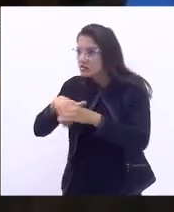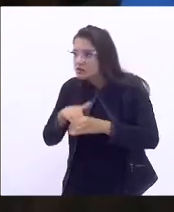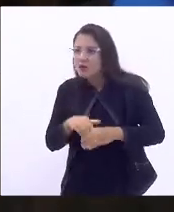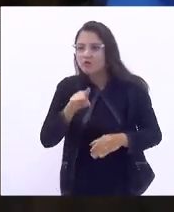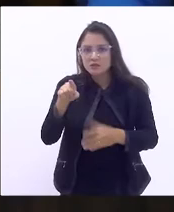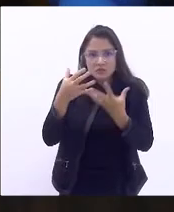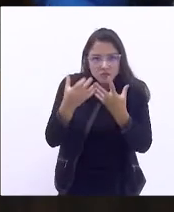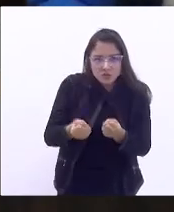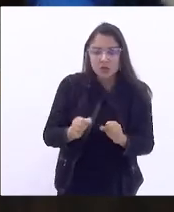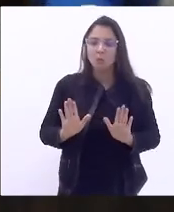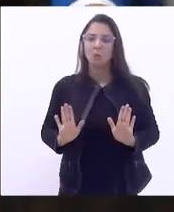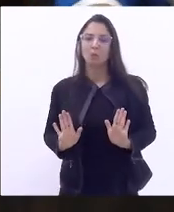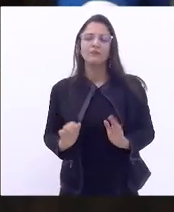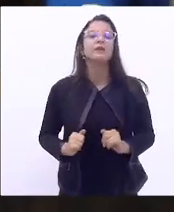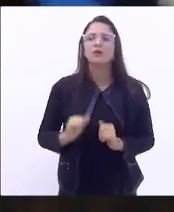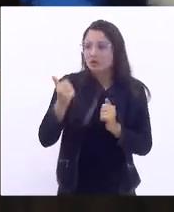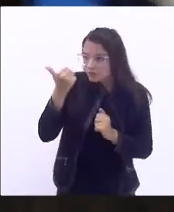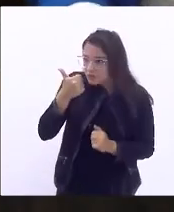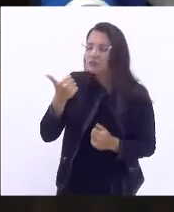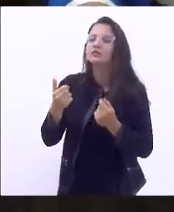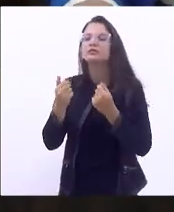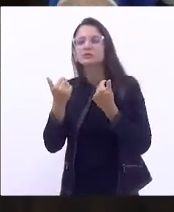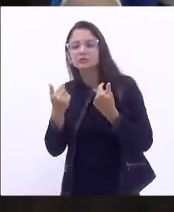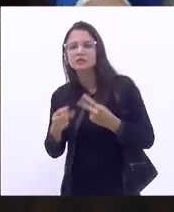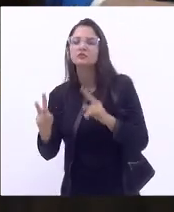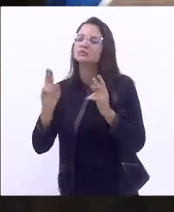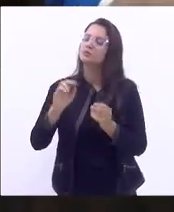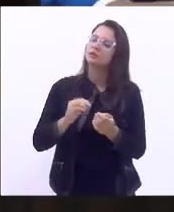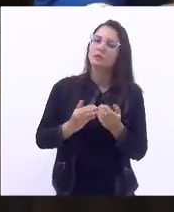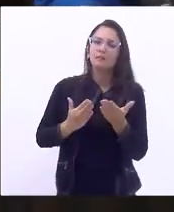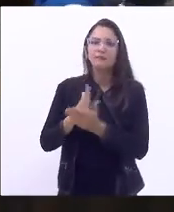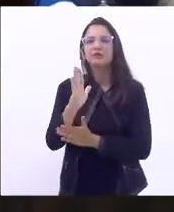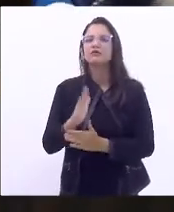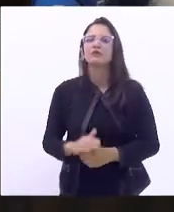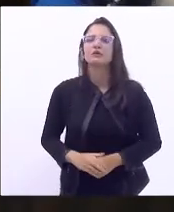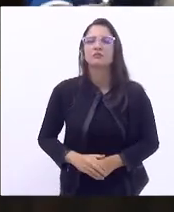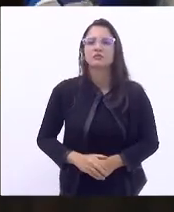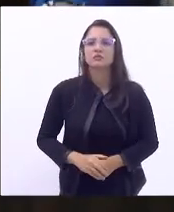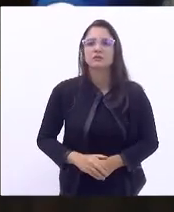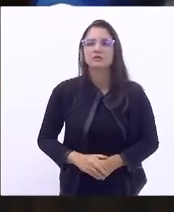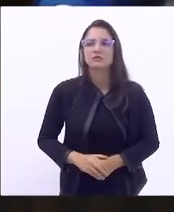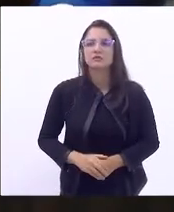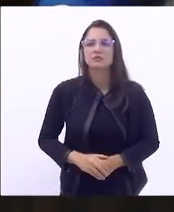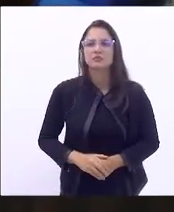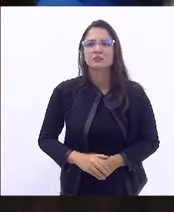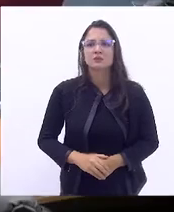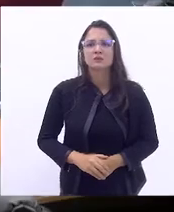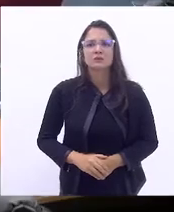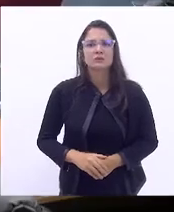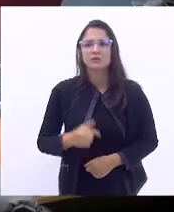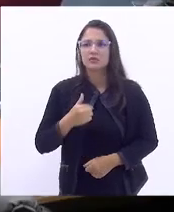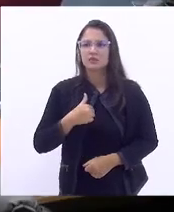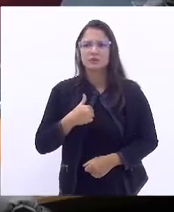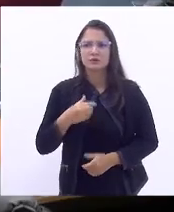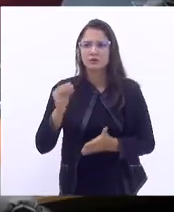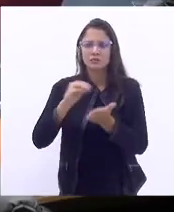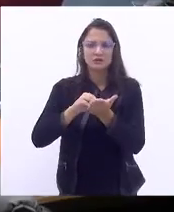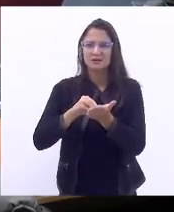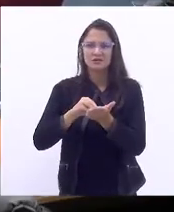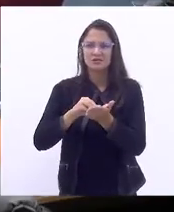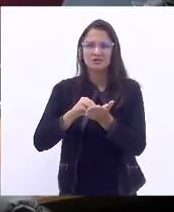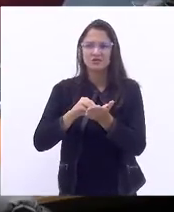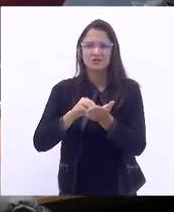estão, aprovado, vai à promulgação. Em tramitação ordinária, eu não vou botar sua abstenção aqui nesse projeto, de jeito